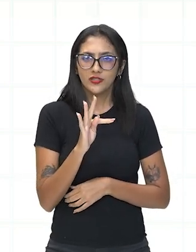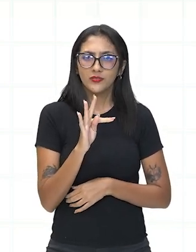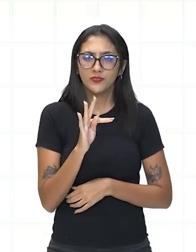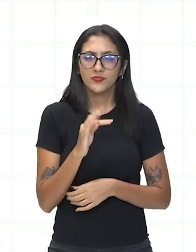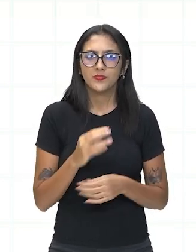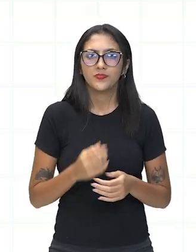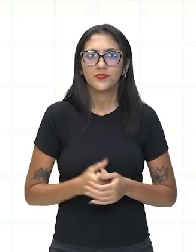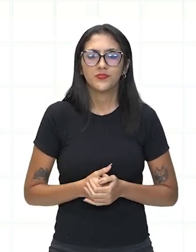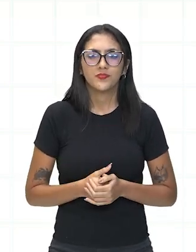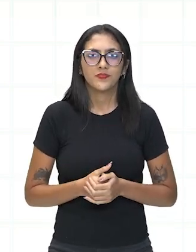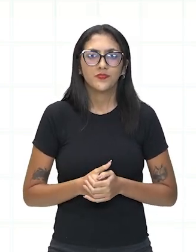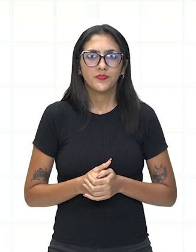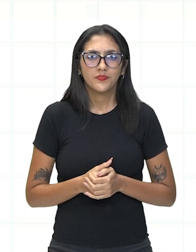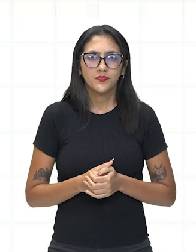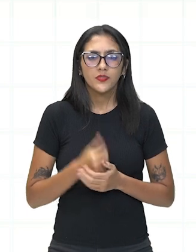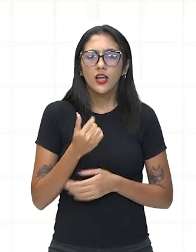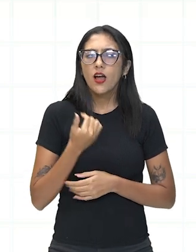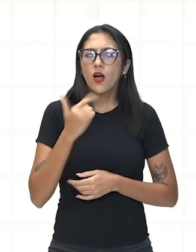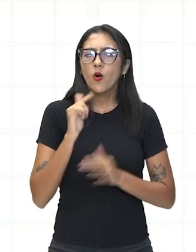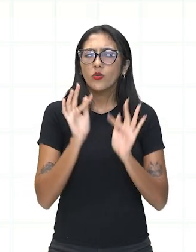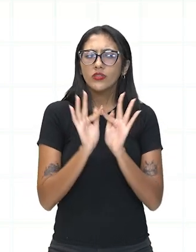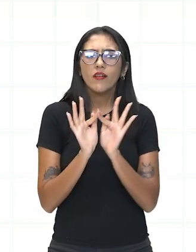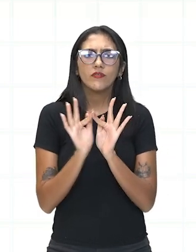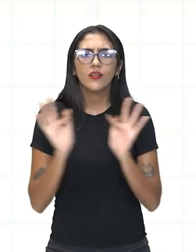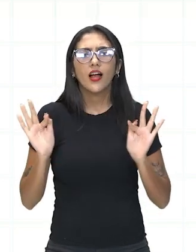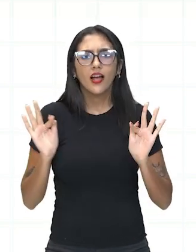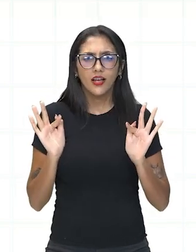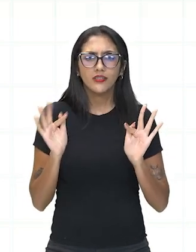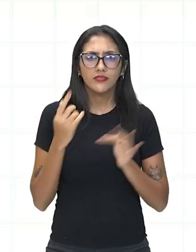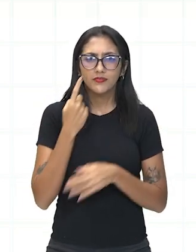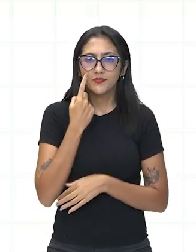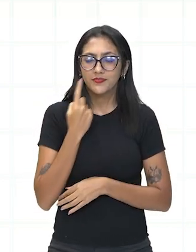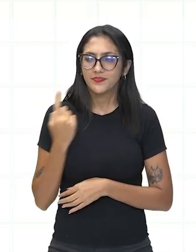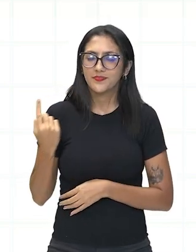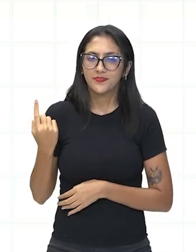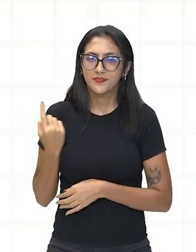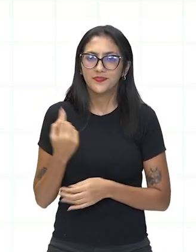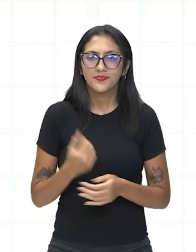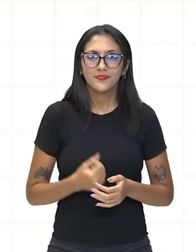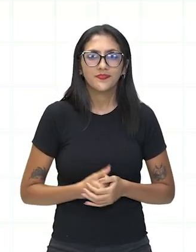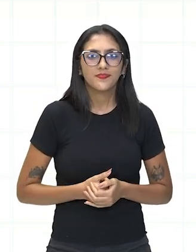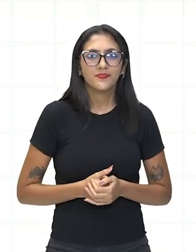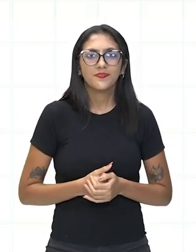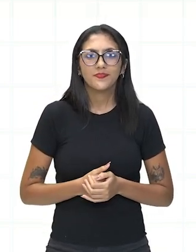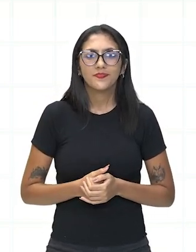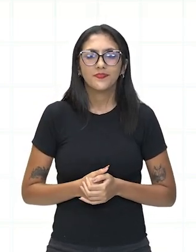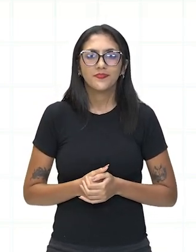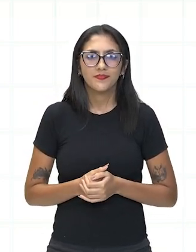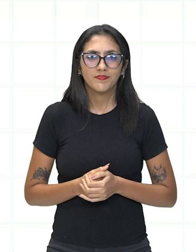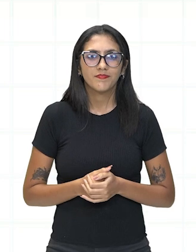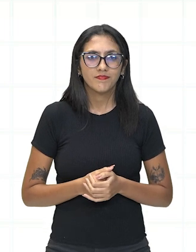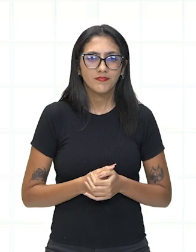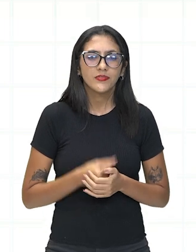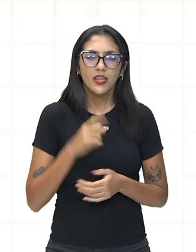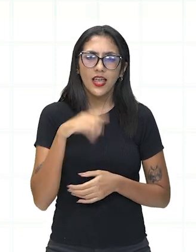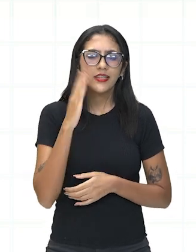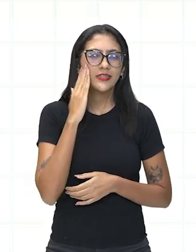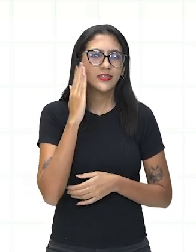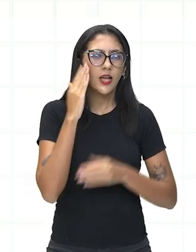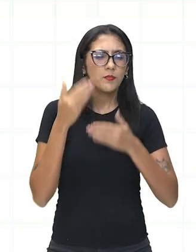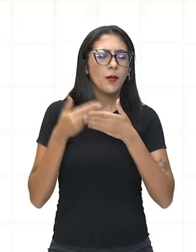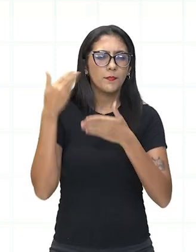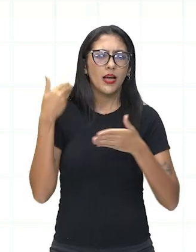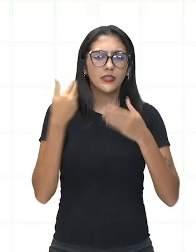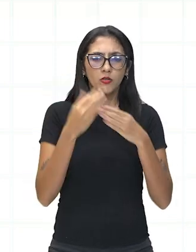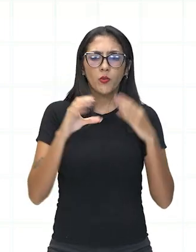could. A outra possibilidade, vamos ver aqui comigo, they could sing. Eles sabiam cantar, eles podiam